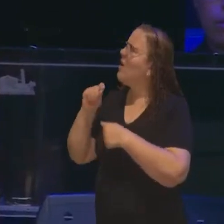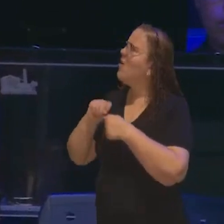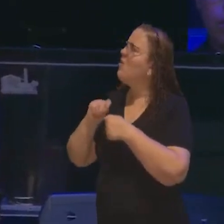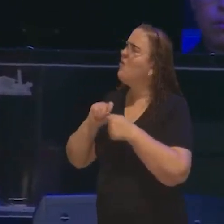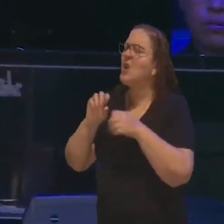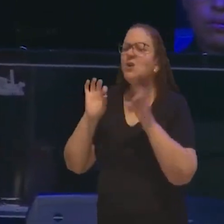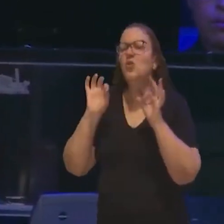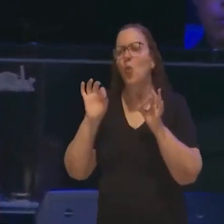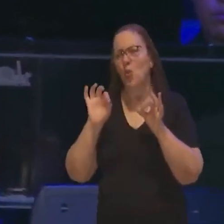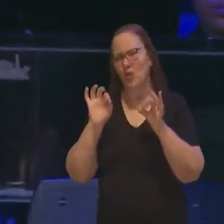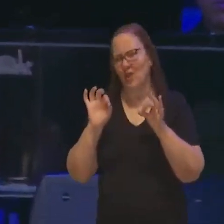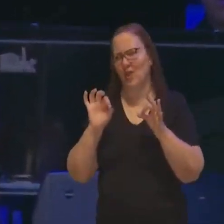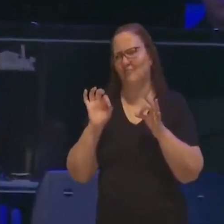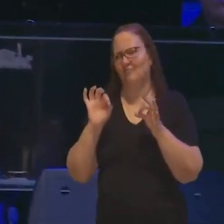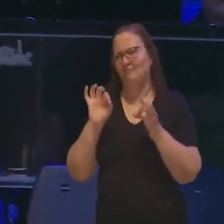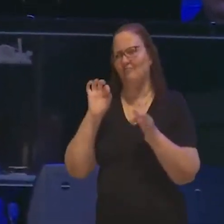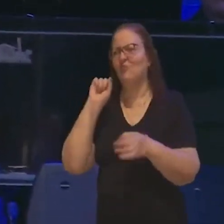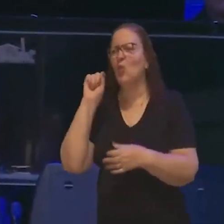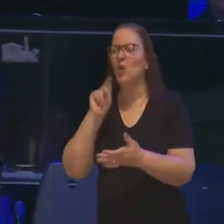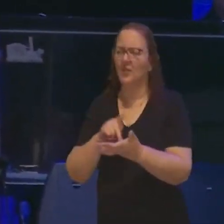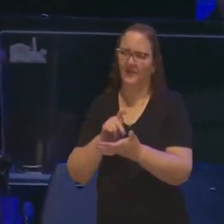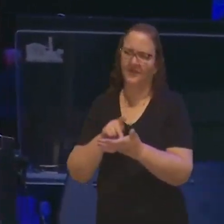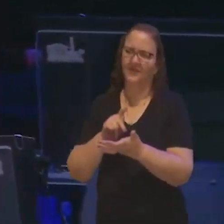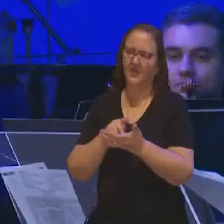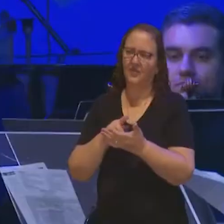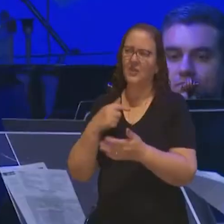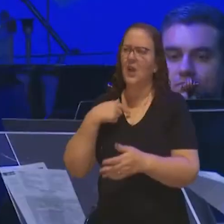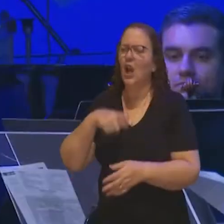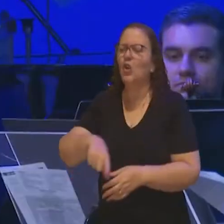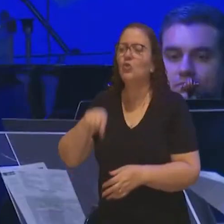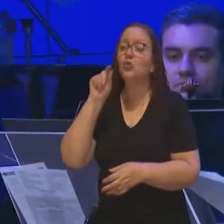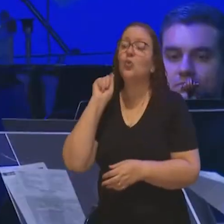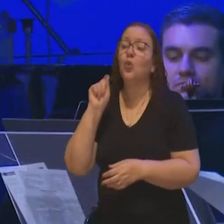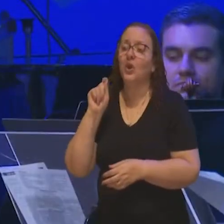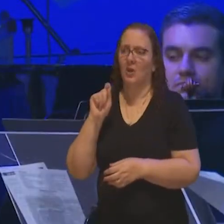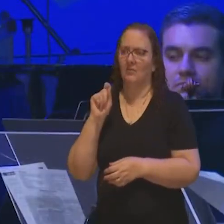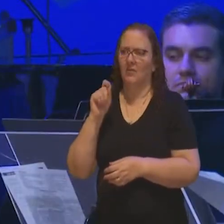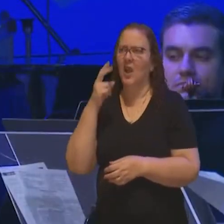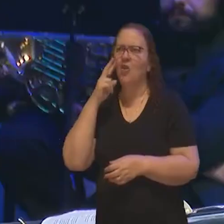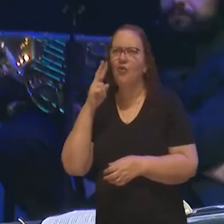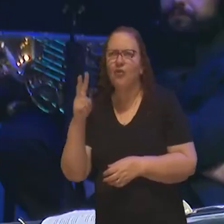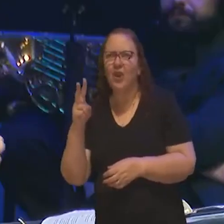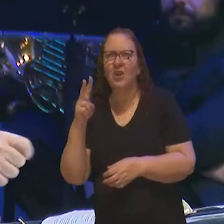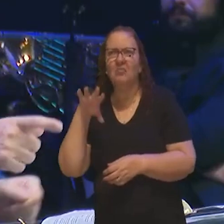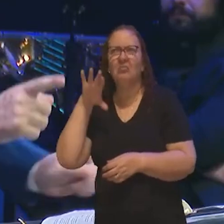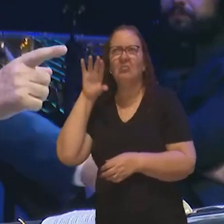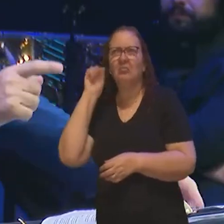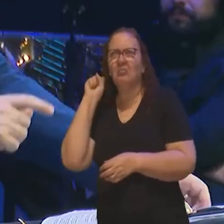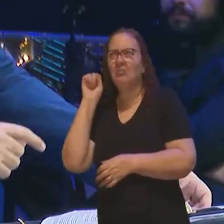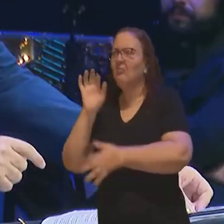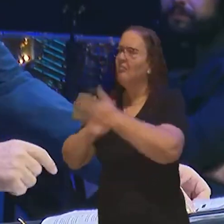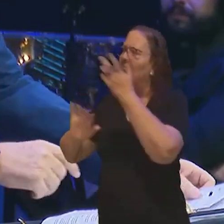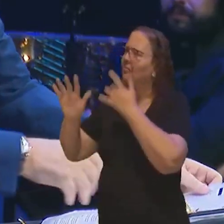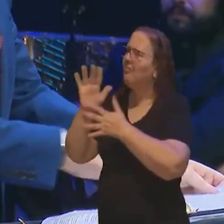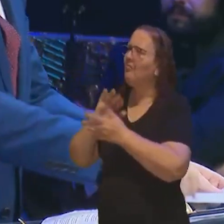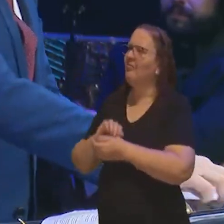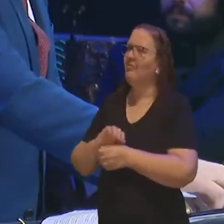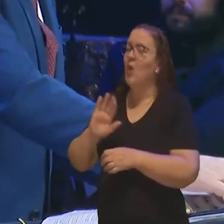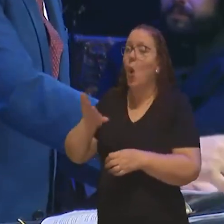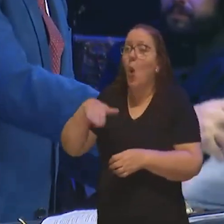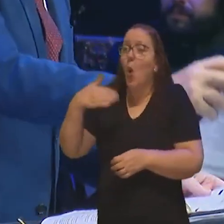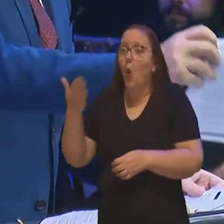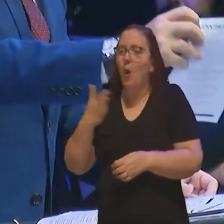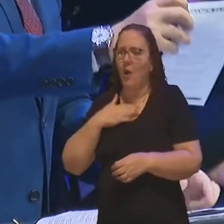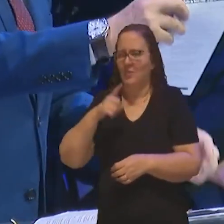minha reação? Qual é a minha decisão em relação ao que eu vi nesta noite? Se você tem o programa desta noite,